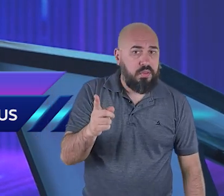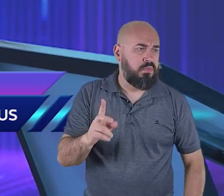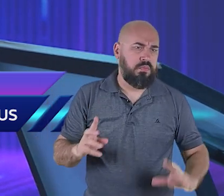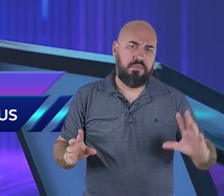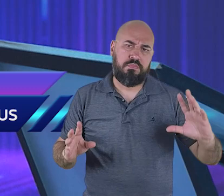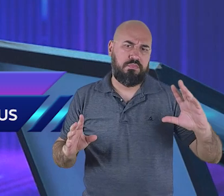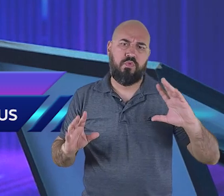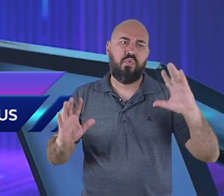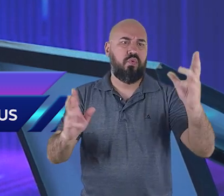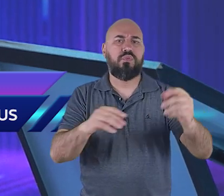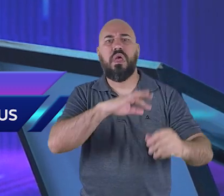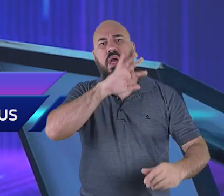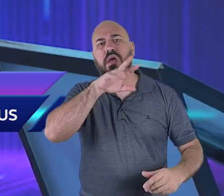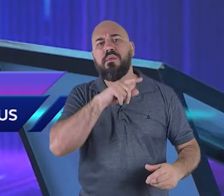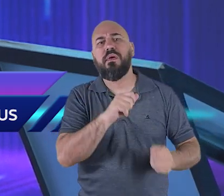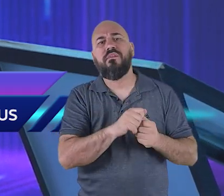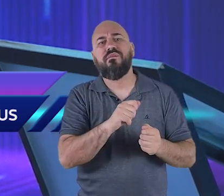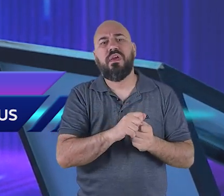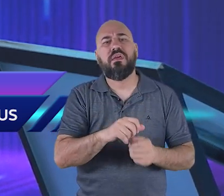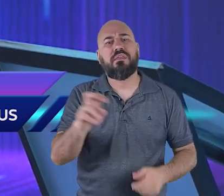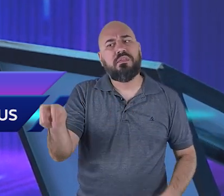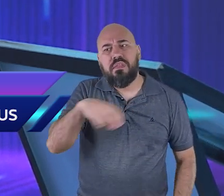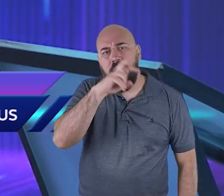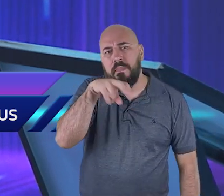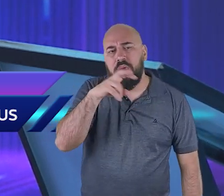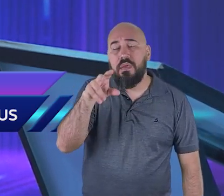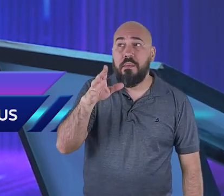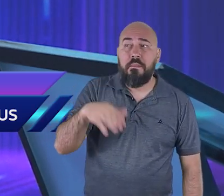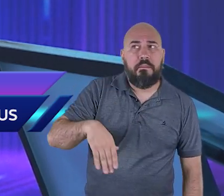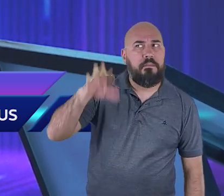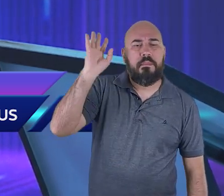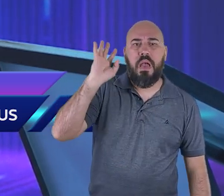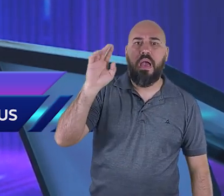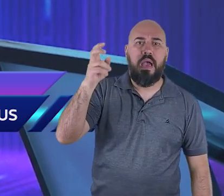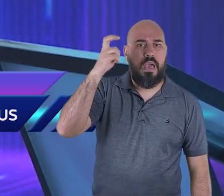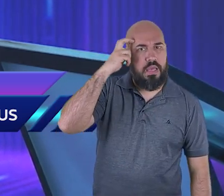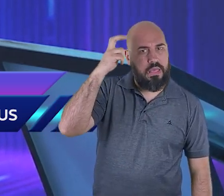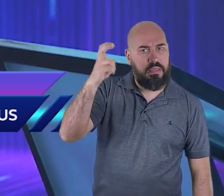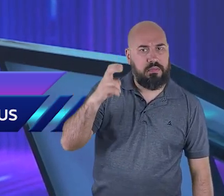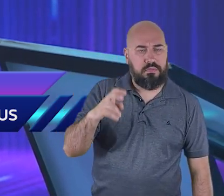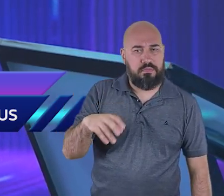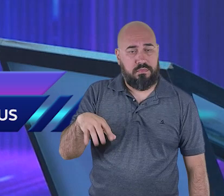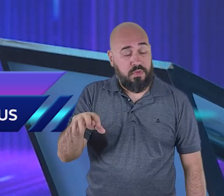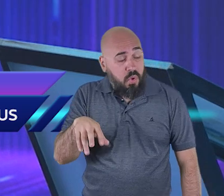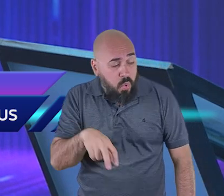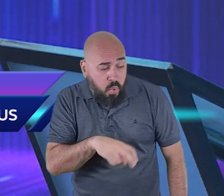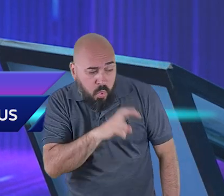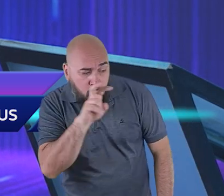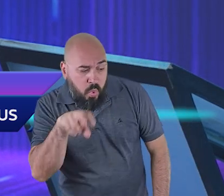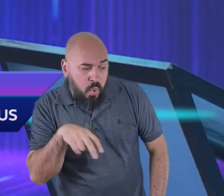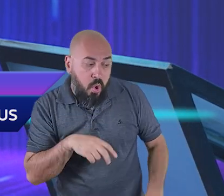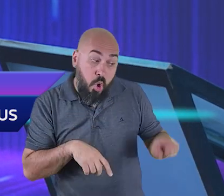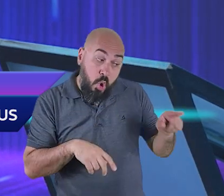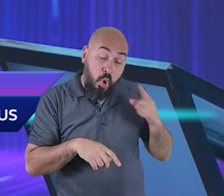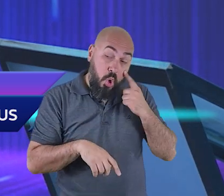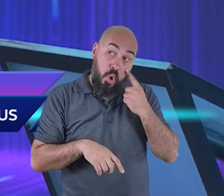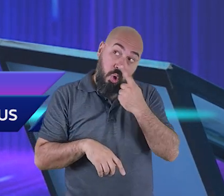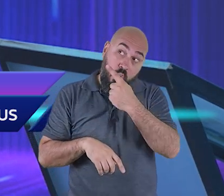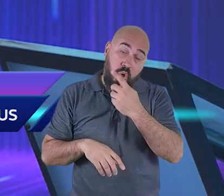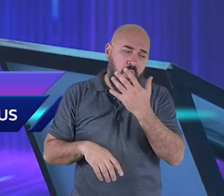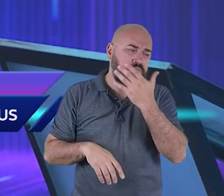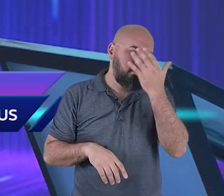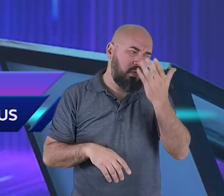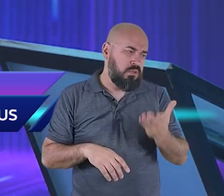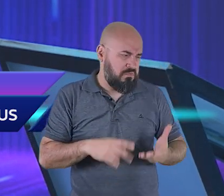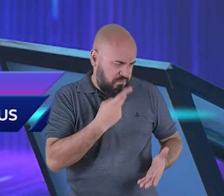Deus tinha feito, disse à mulher: é verdade que Deus ordenou para não comerem do fruto de nenhuma